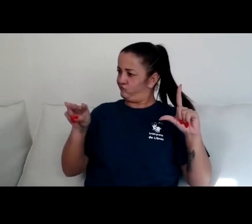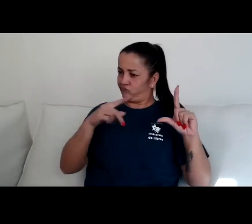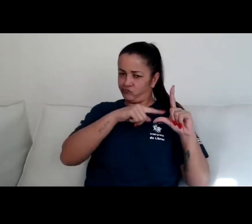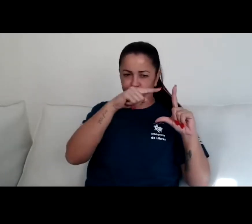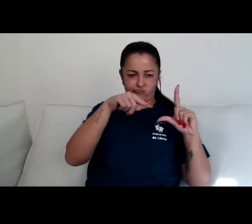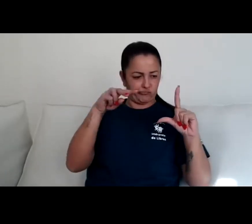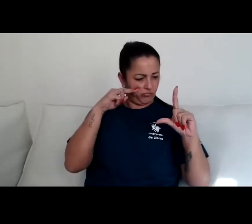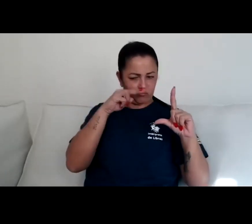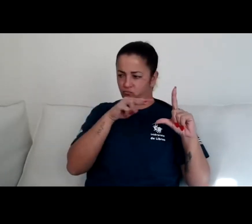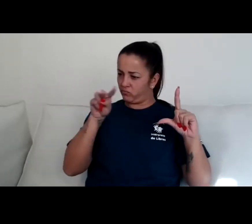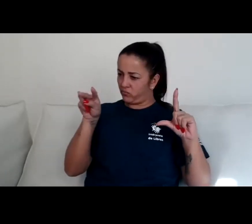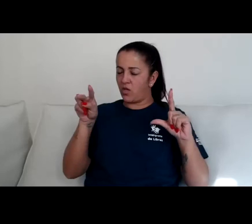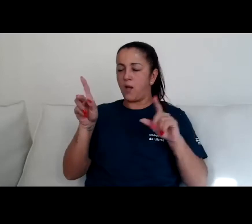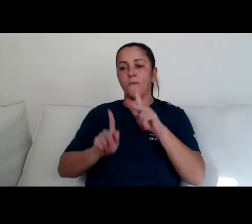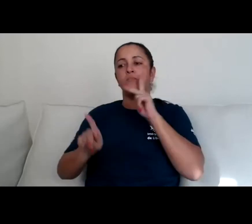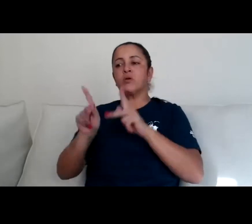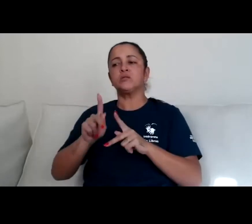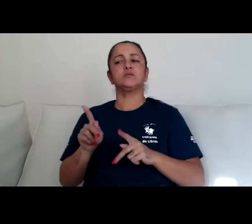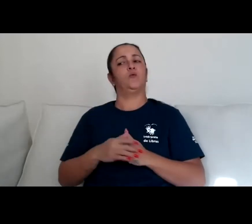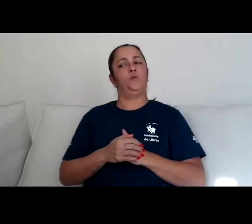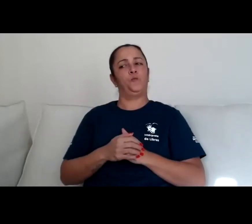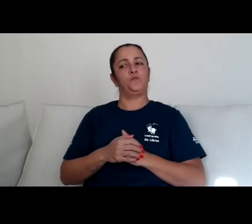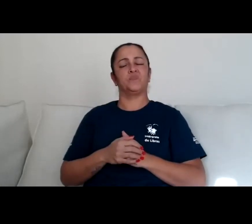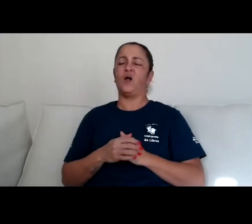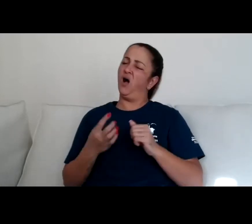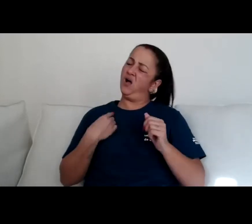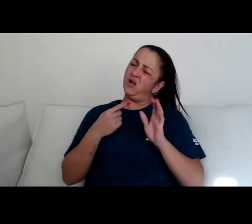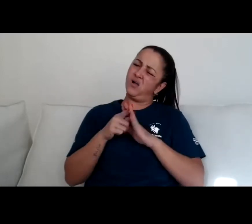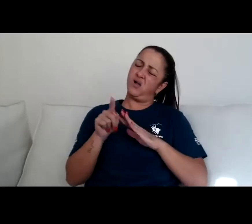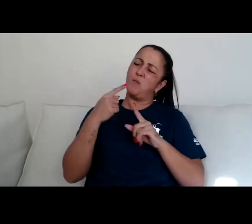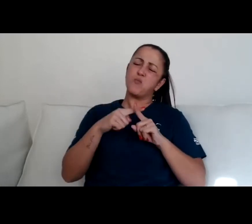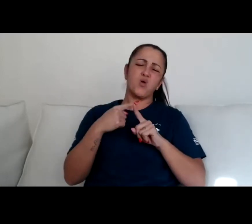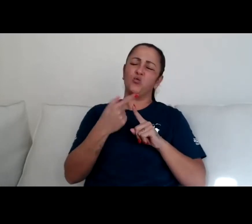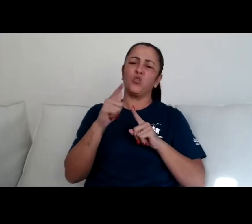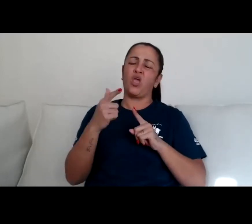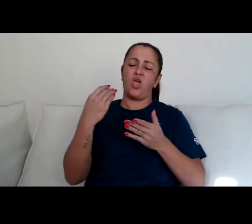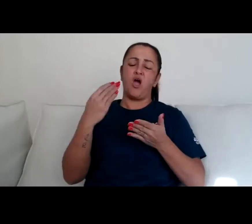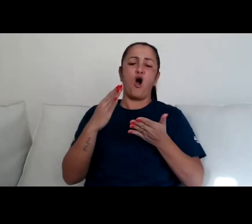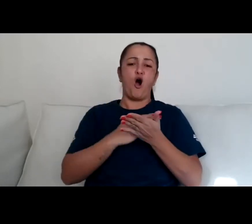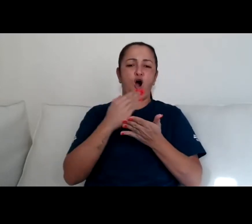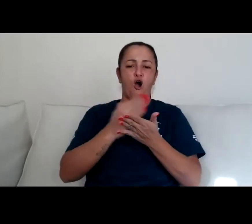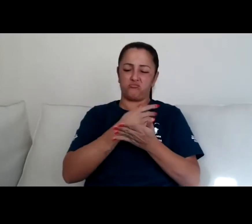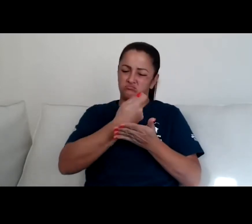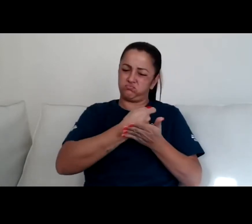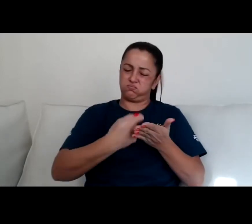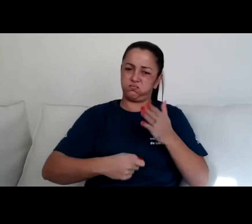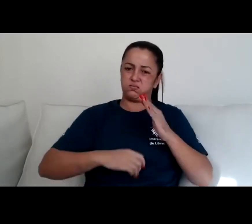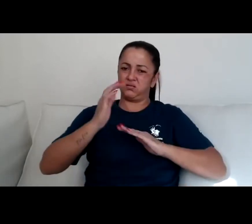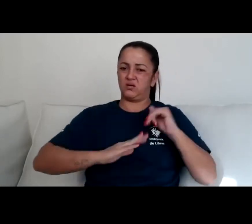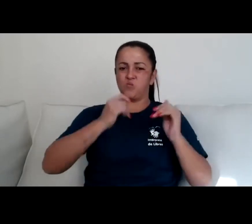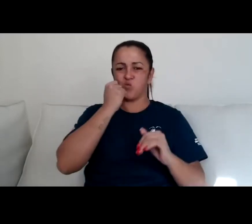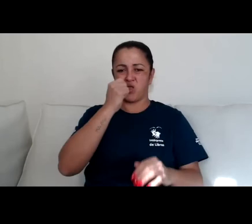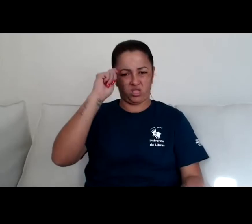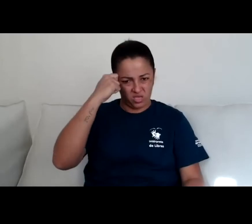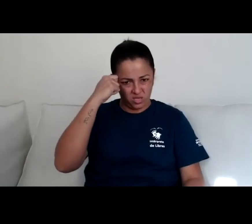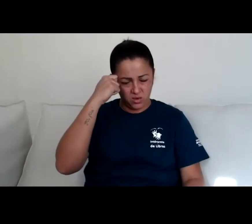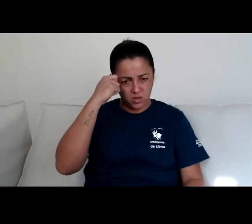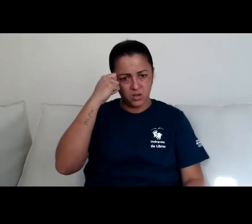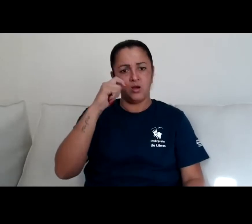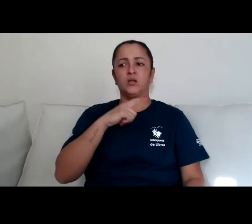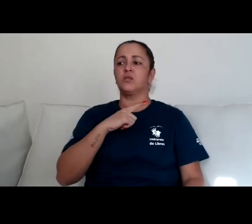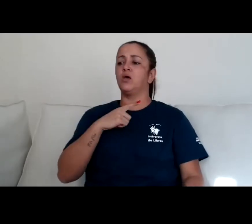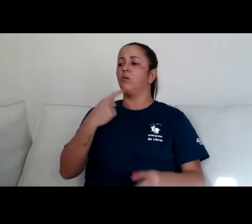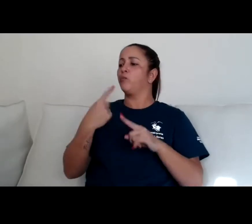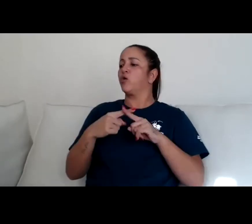de mudança. É perguntar por que não tem obras de autoras negras nessa biblioteca? Por que eu, como